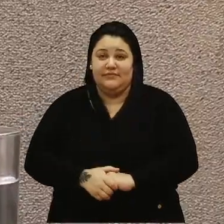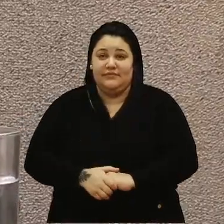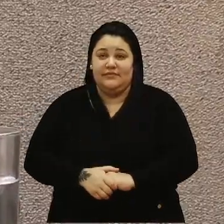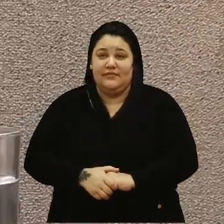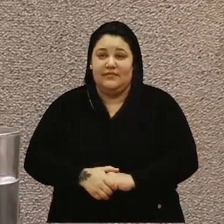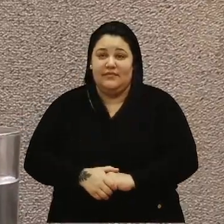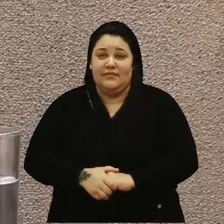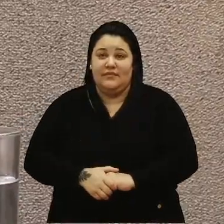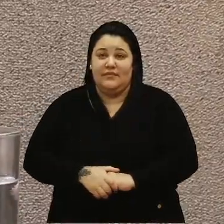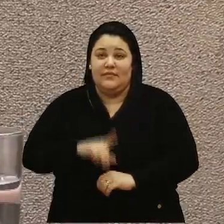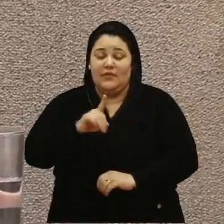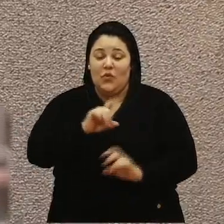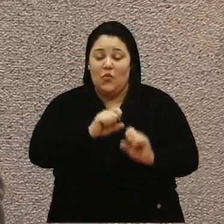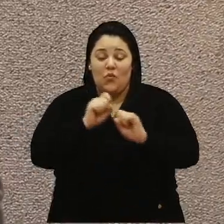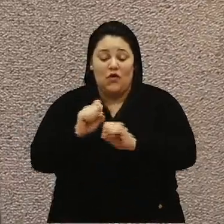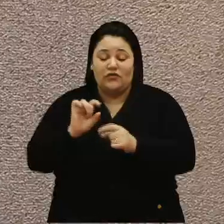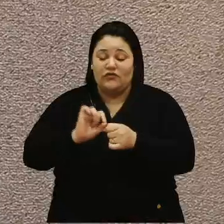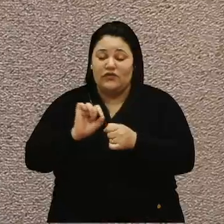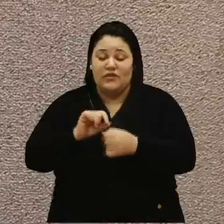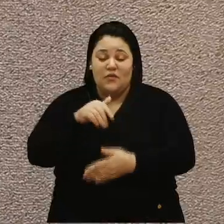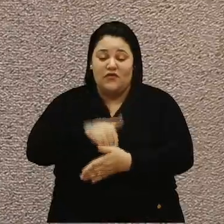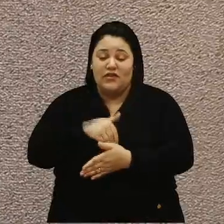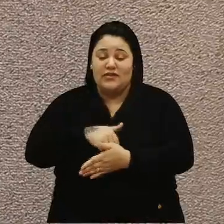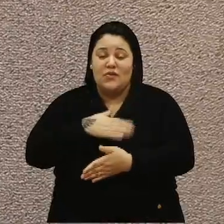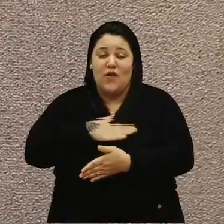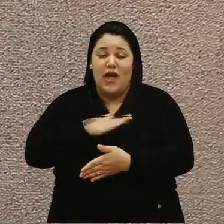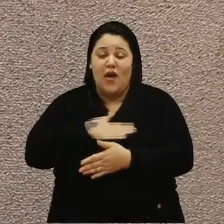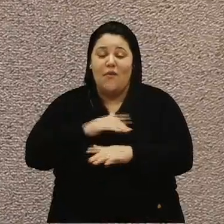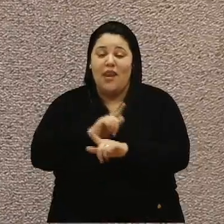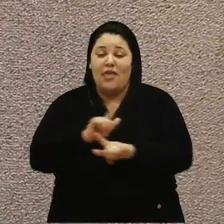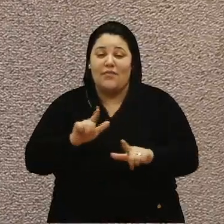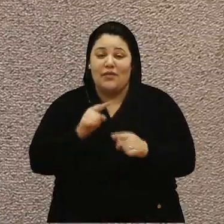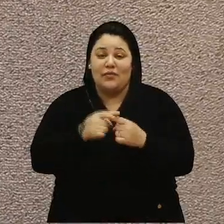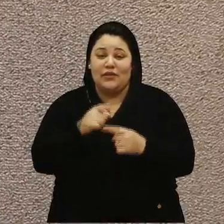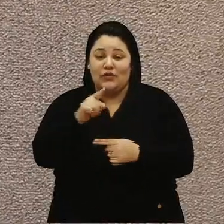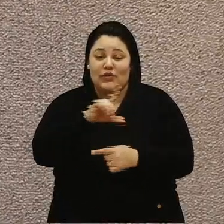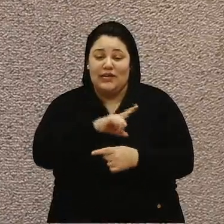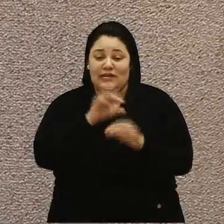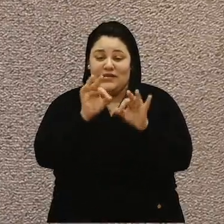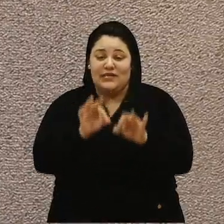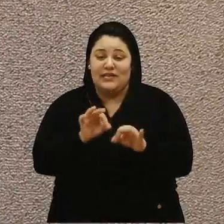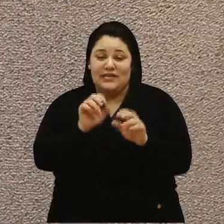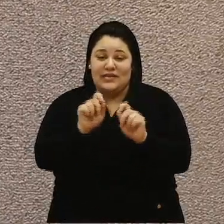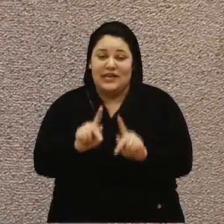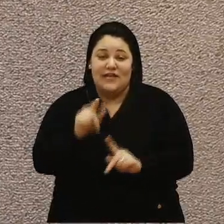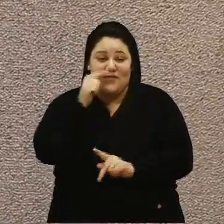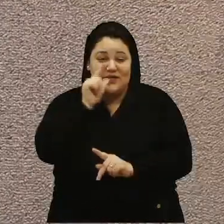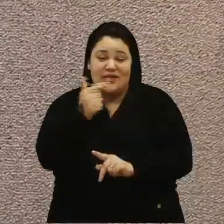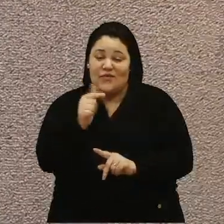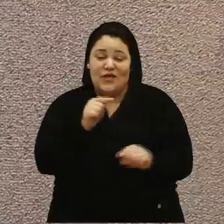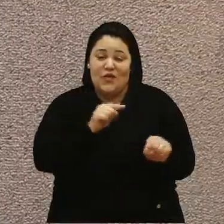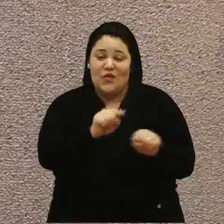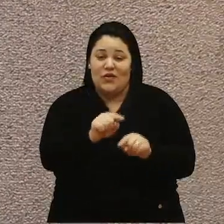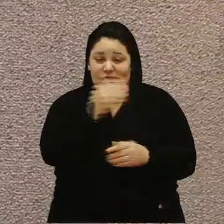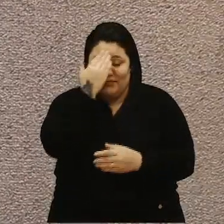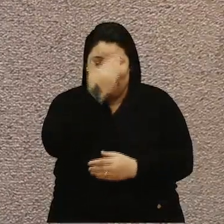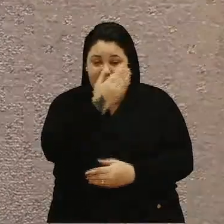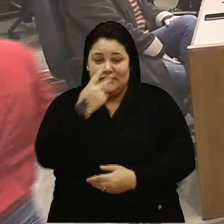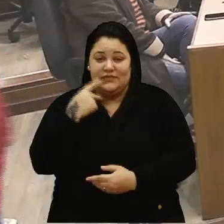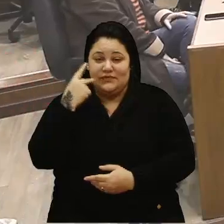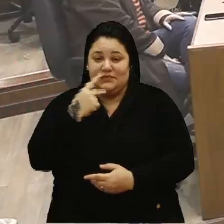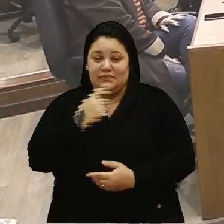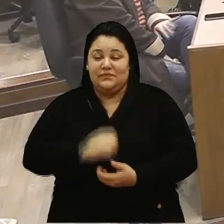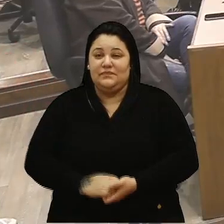você pode fazer uma eleição tranquila e limpa porque você tem certeza de quem vai ganhar. Você não tem concorrentes. Obrigado, vereador. Obrigado.